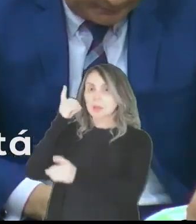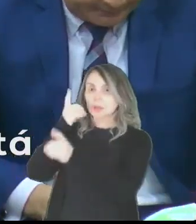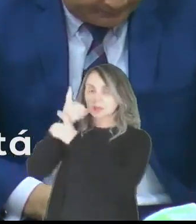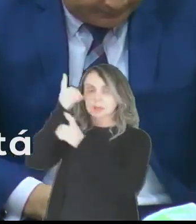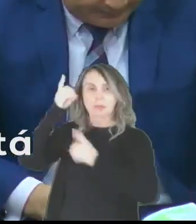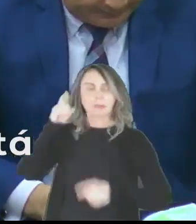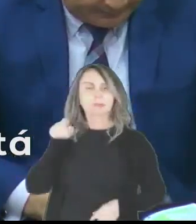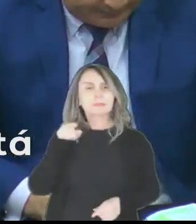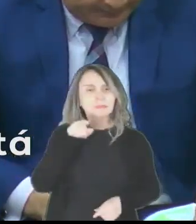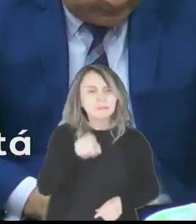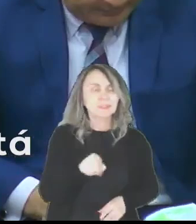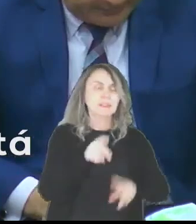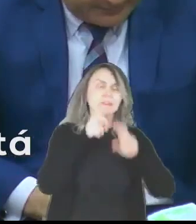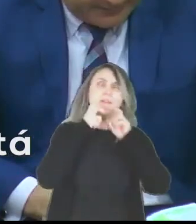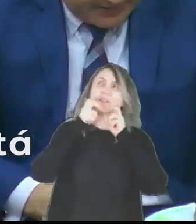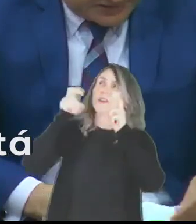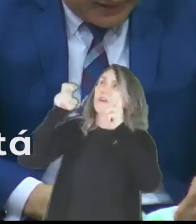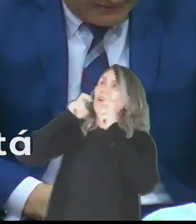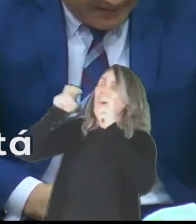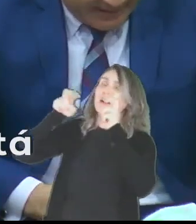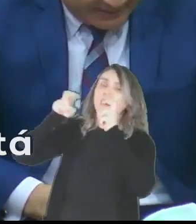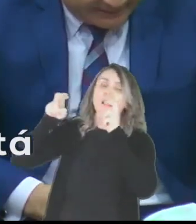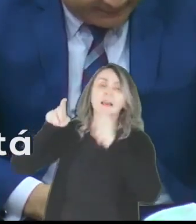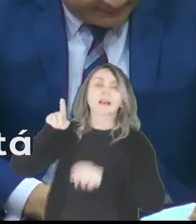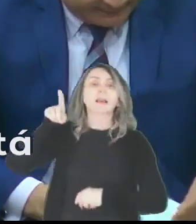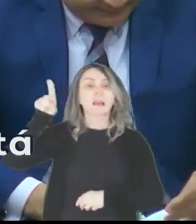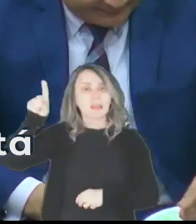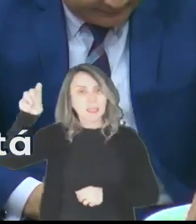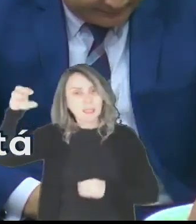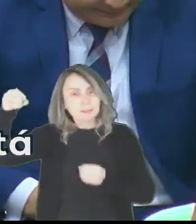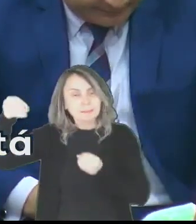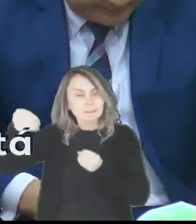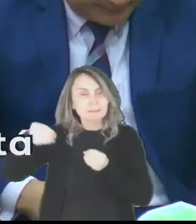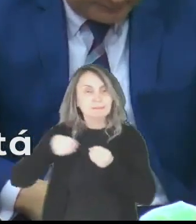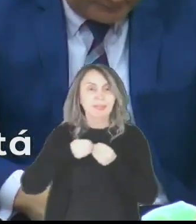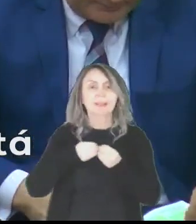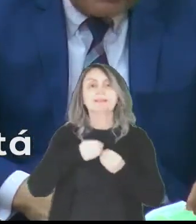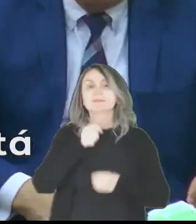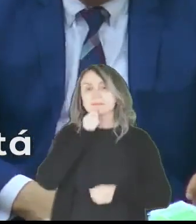E invocai-o enquanto está perto, irmão.